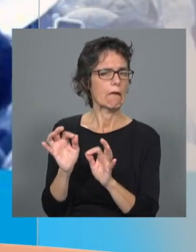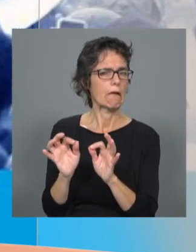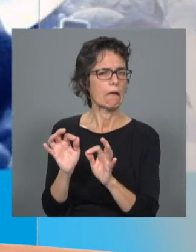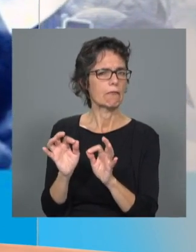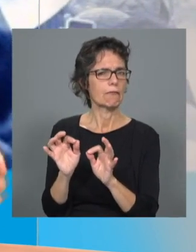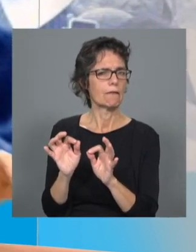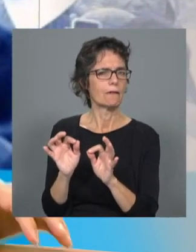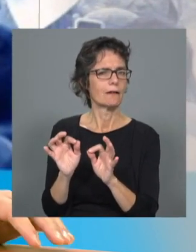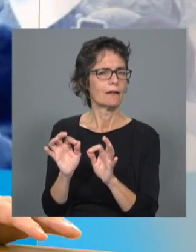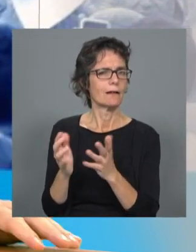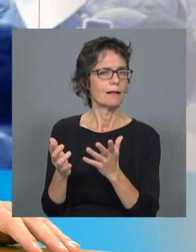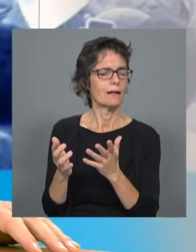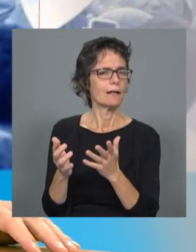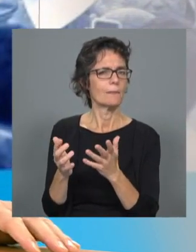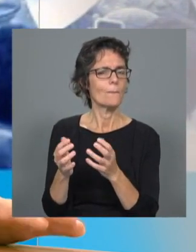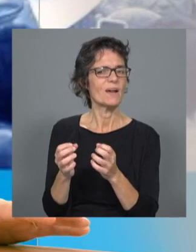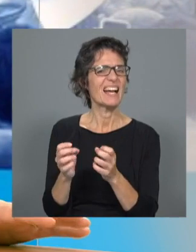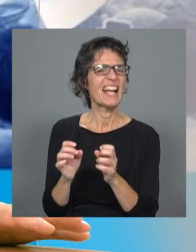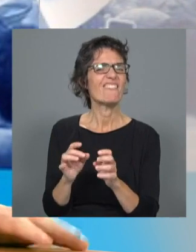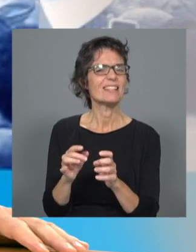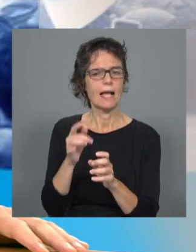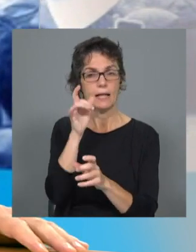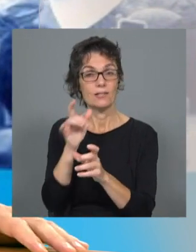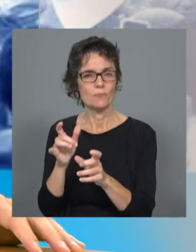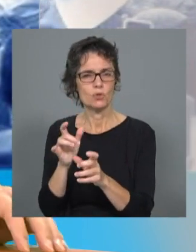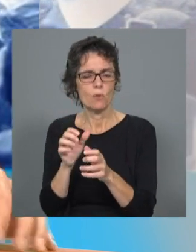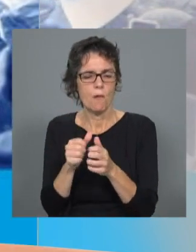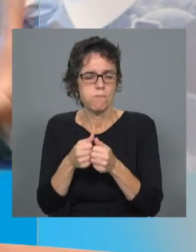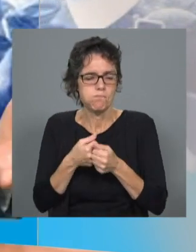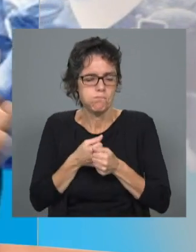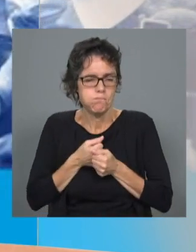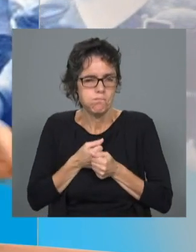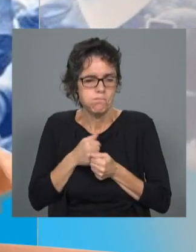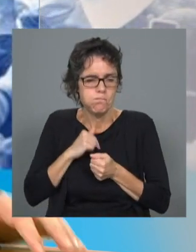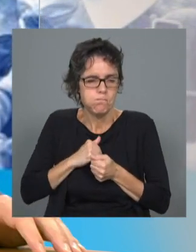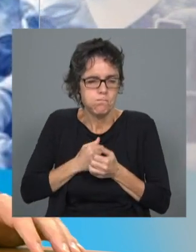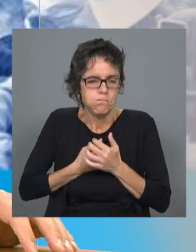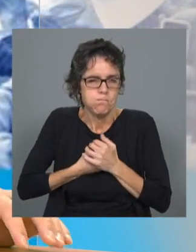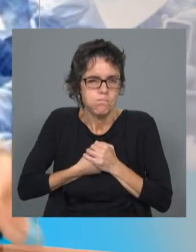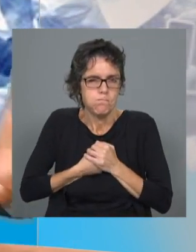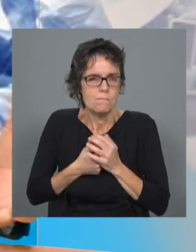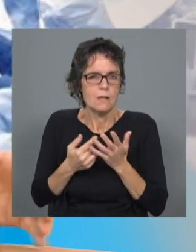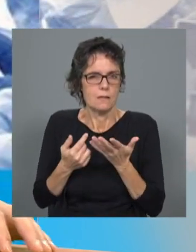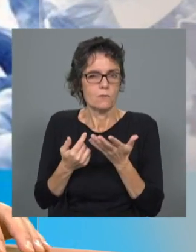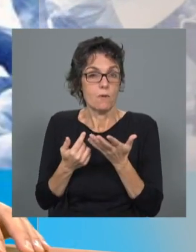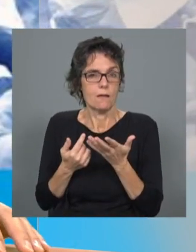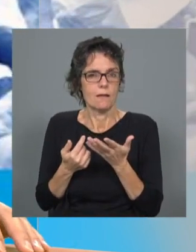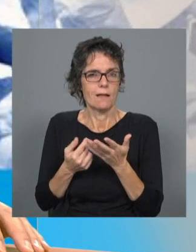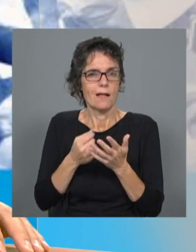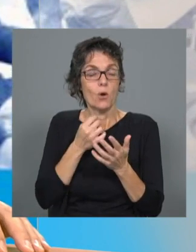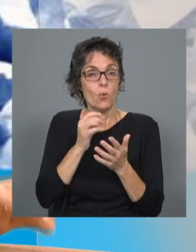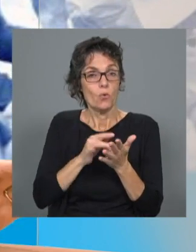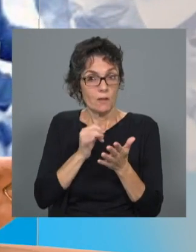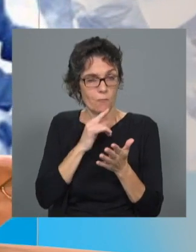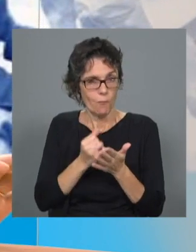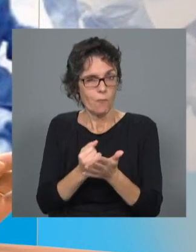esconder processos que podem estar a levar a pessoa enfim, até a isolar-se mais, a degradar-se mesmo psicologicamente.